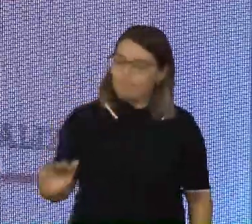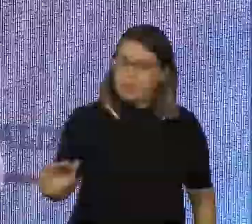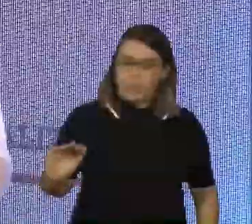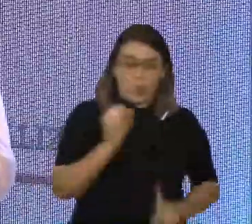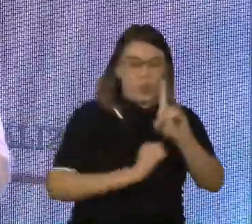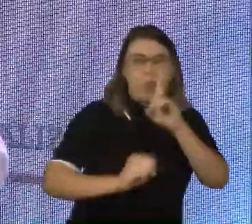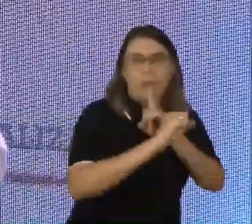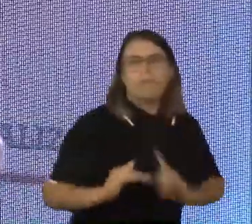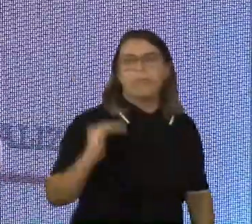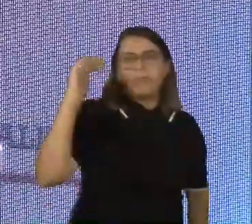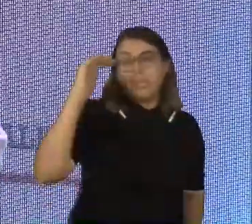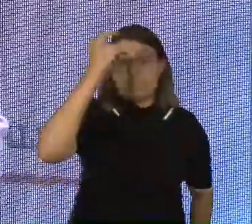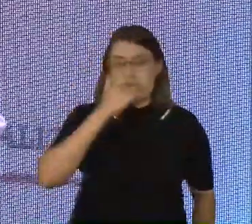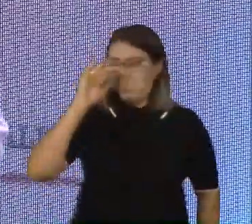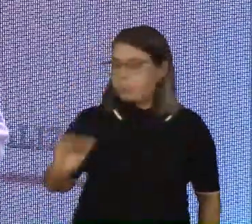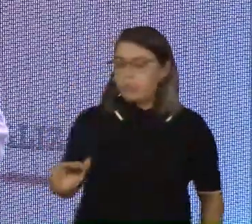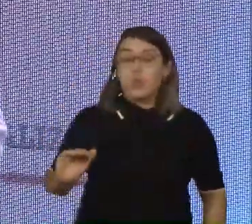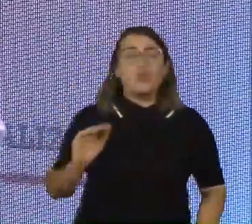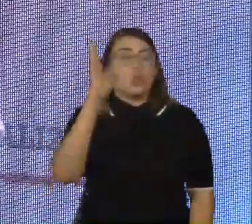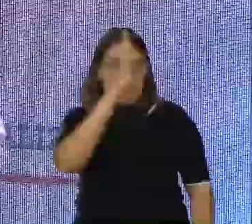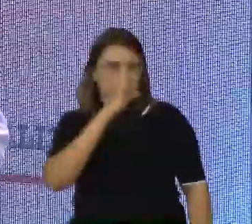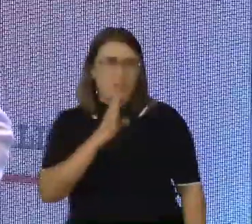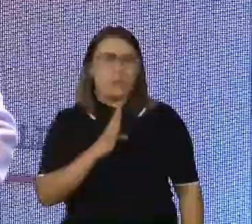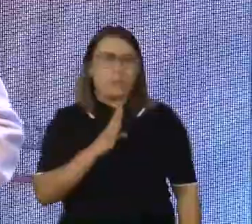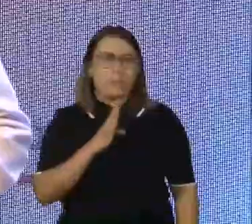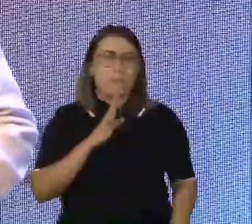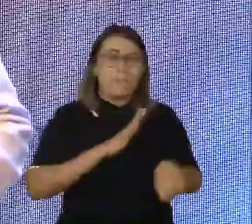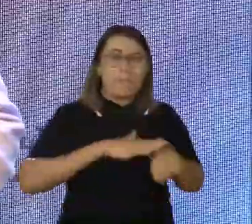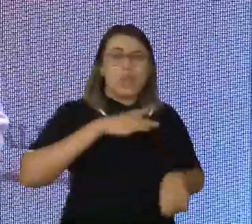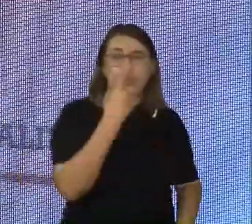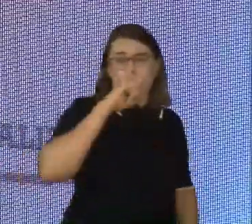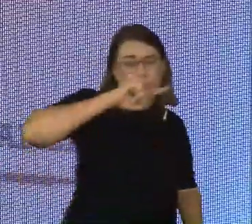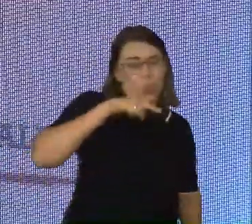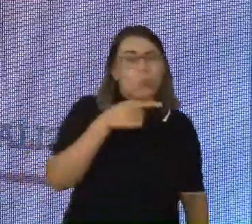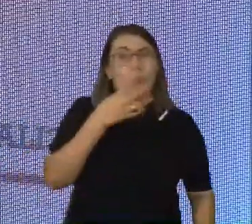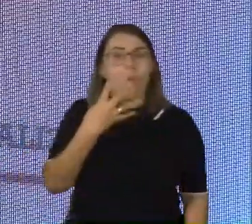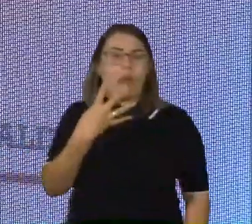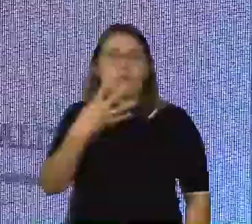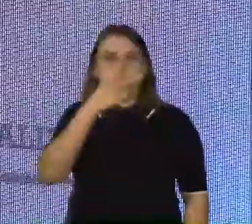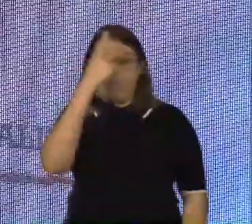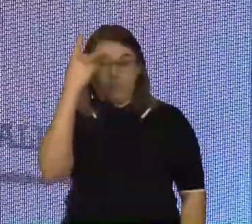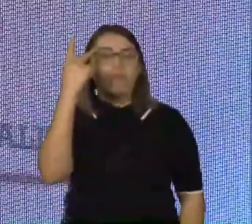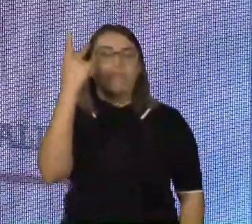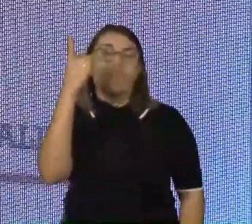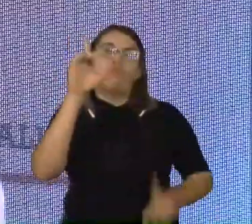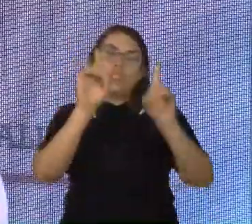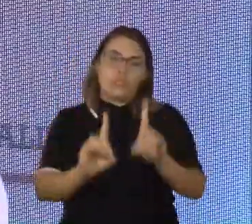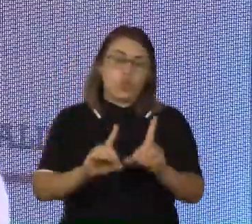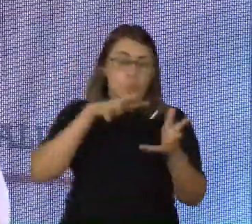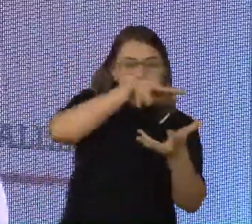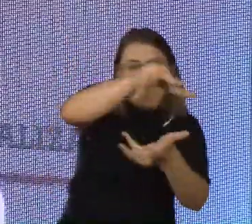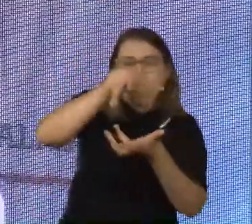população. No Brasil, mais de um quarto das pessoas têm deficiência. No